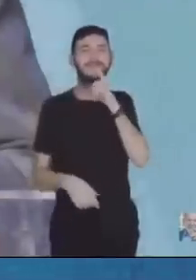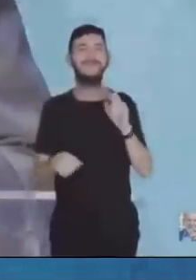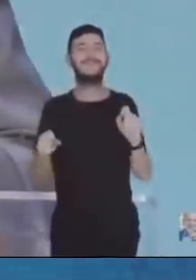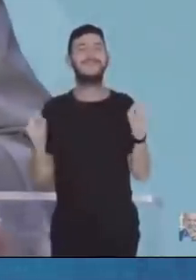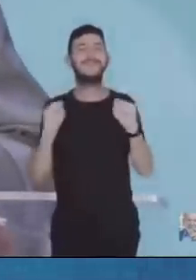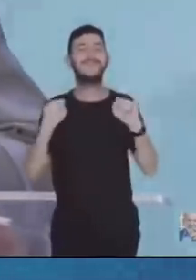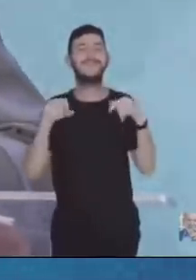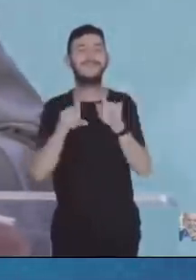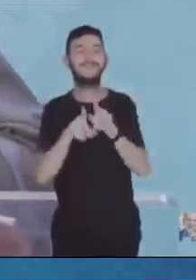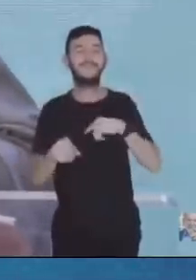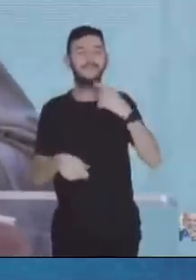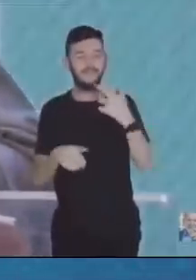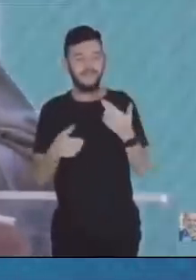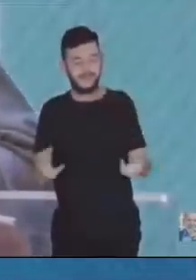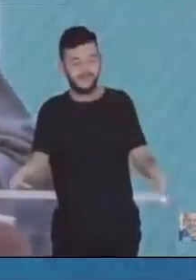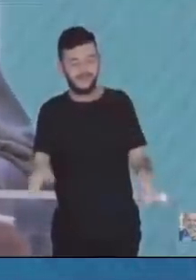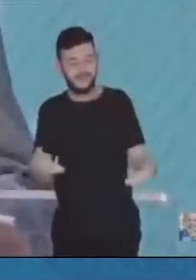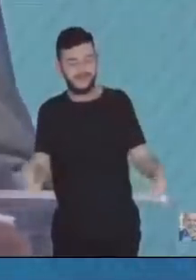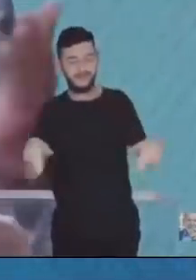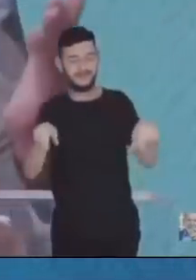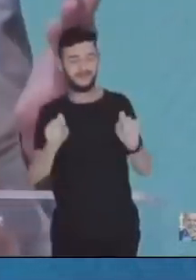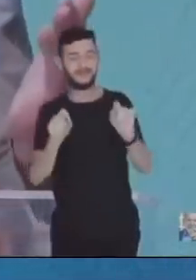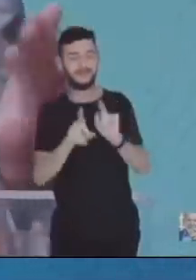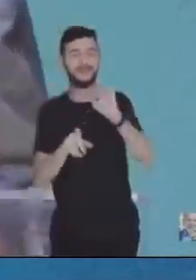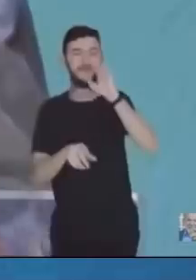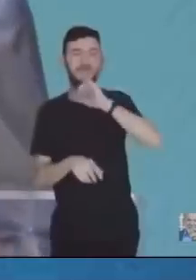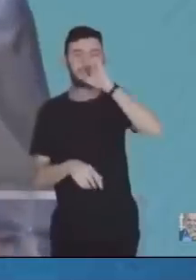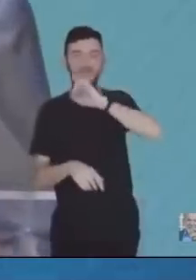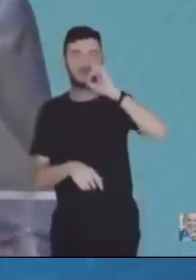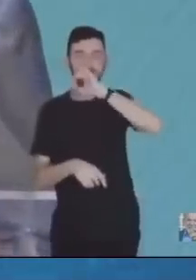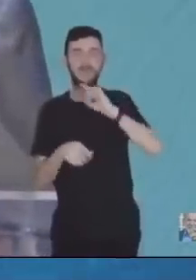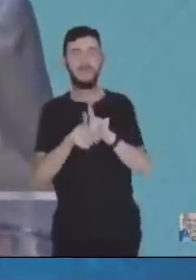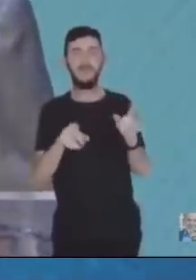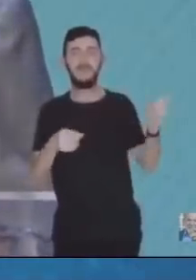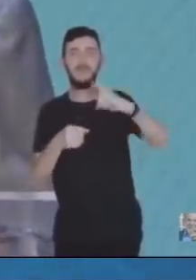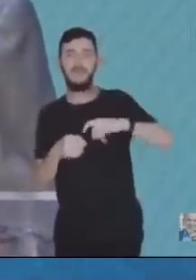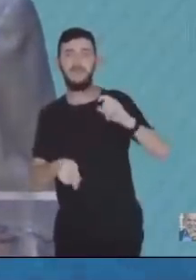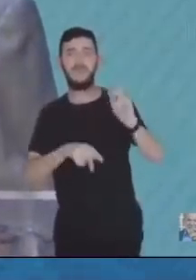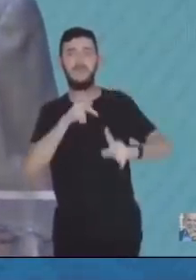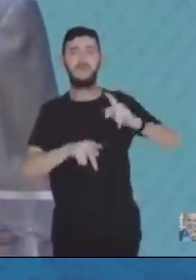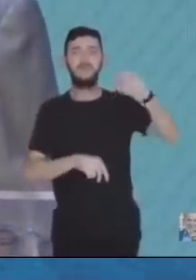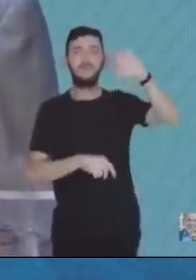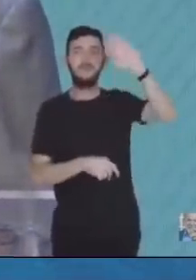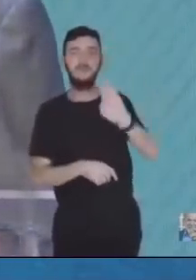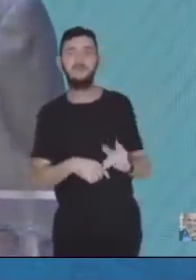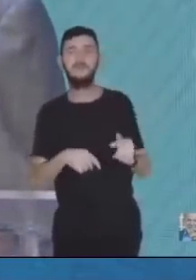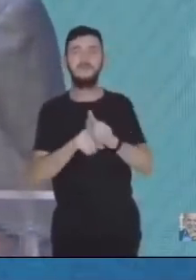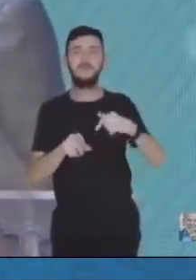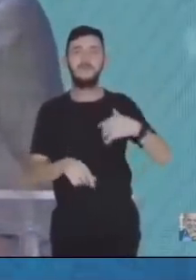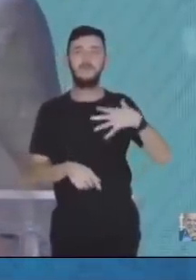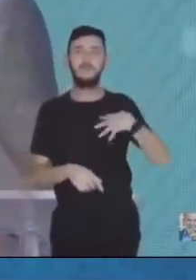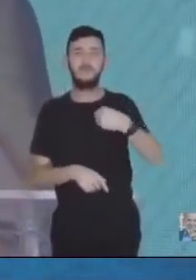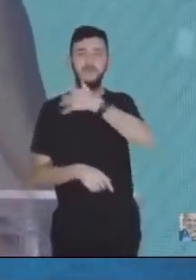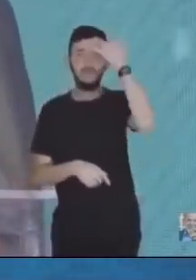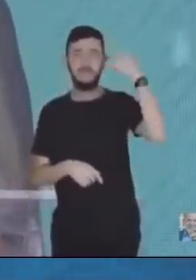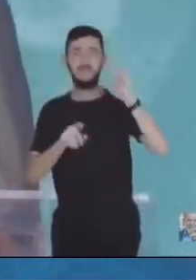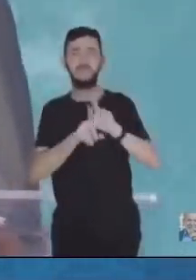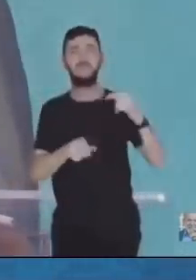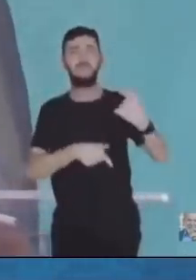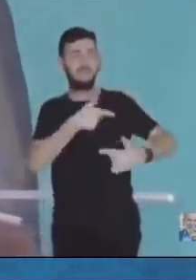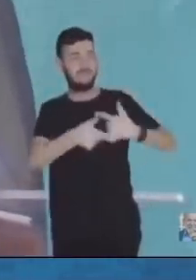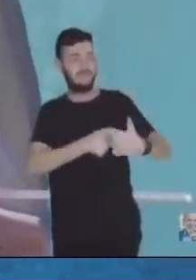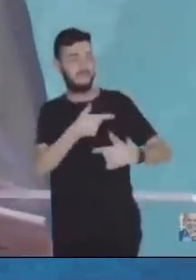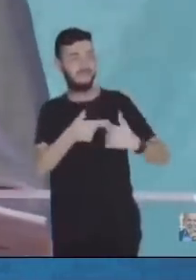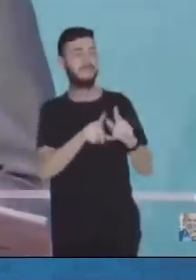caibam no povo do povo brasileiro e o filho do trabalhador volte a ter a oportunidade de se